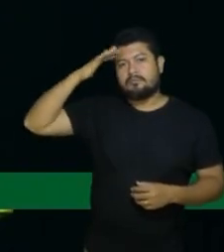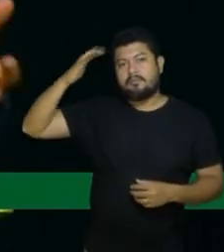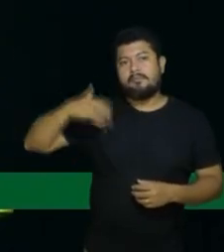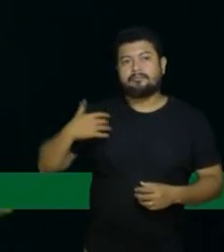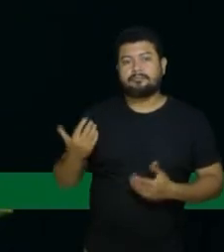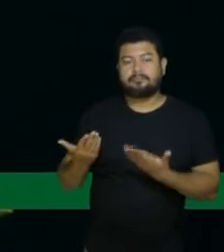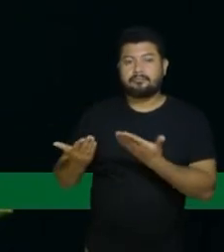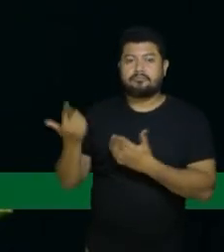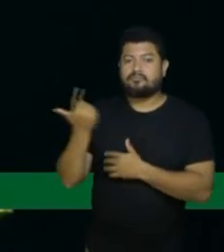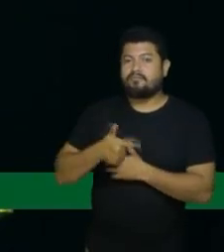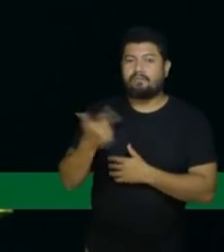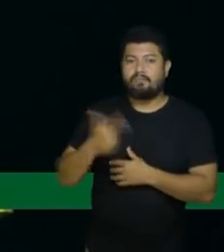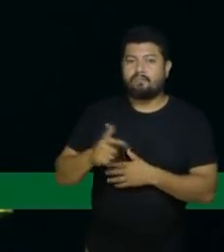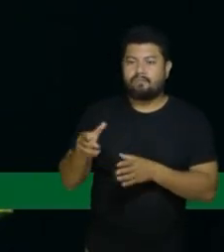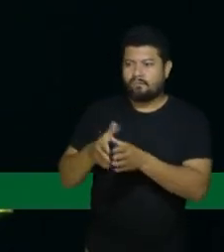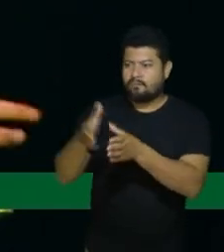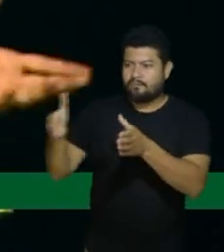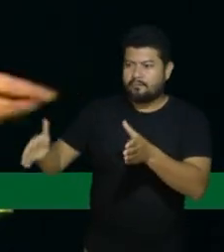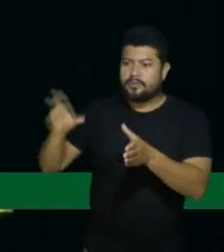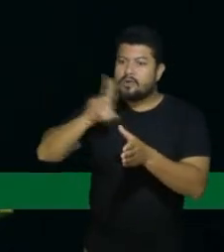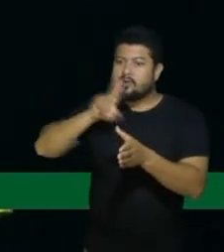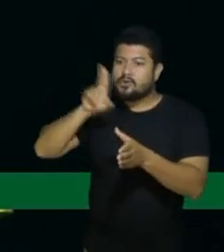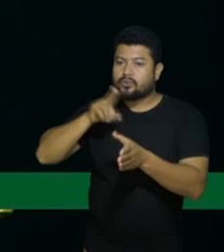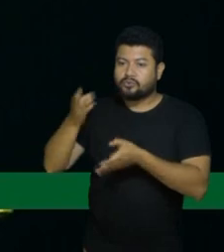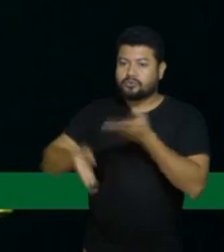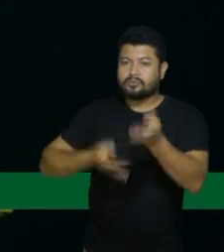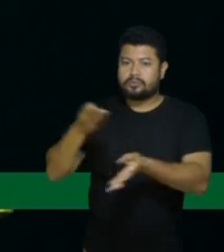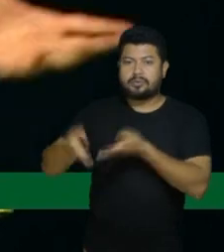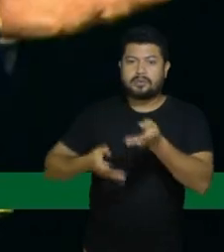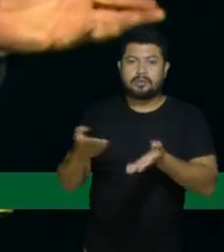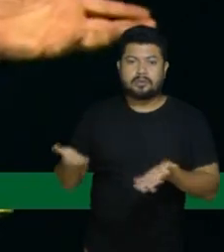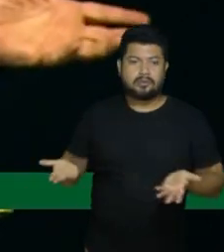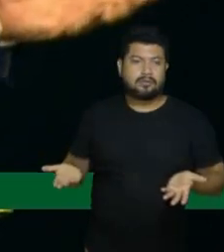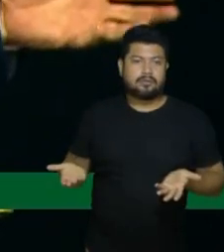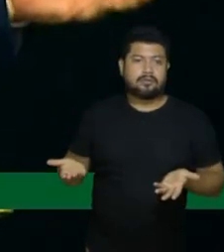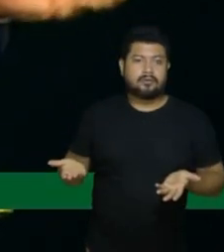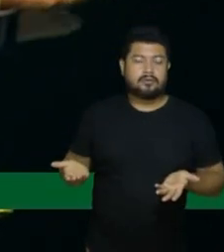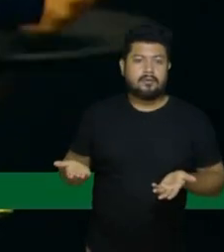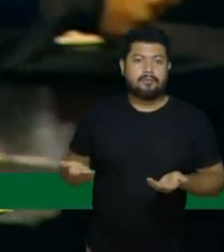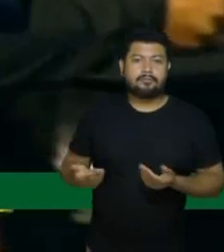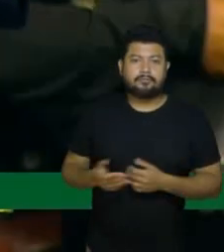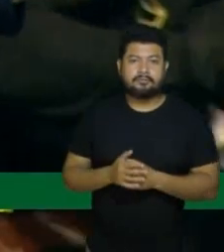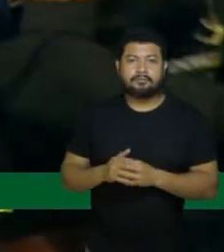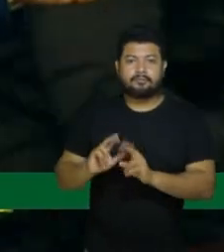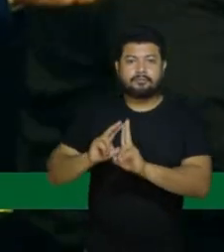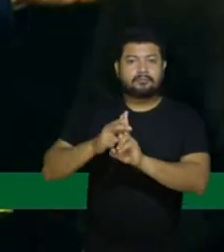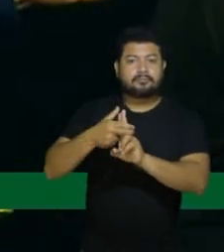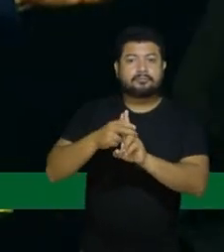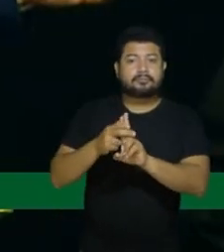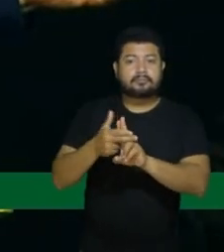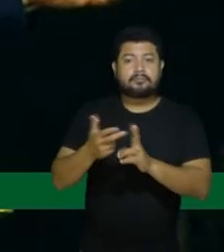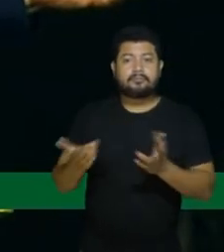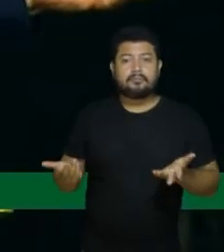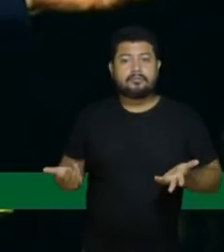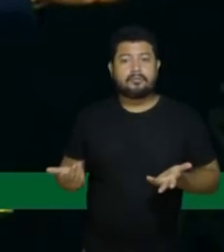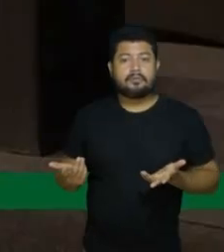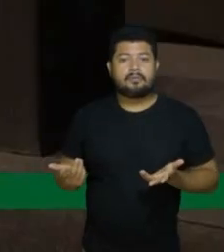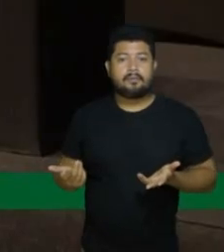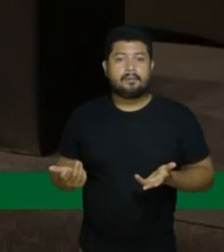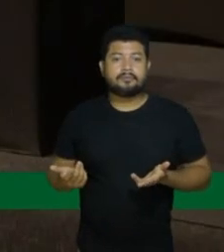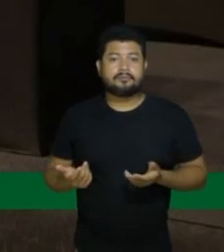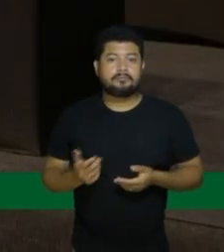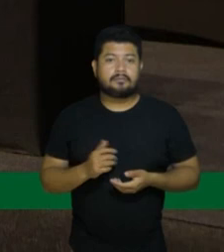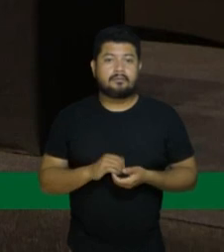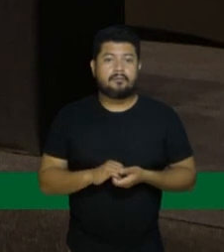pronto socorro do Hospital Santa Isabel atendendo a turma não atendendo a a a